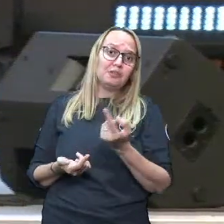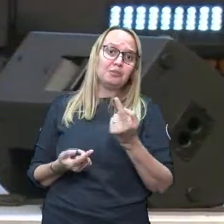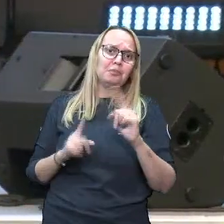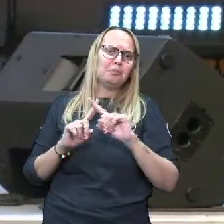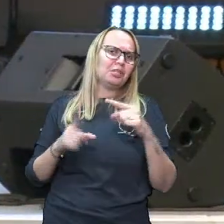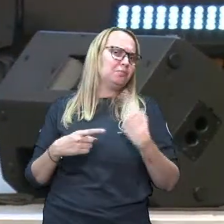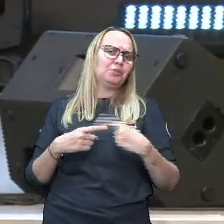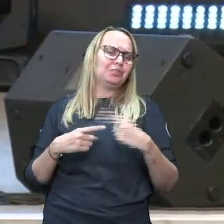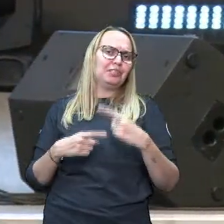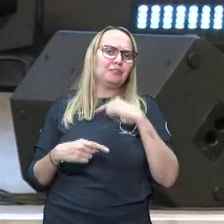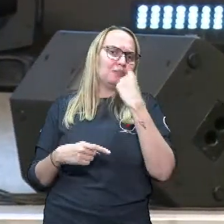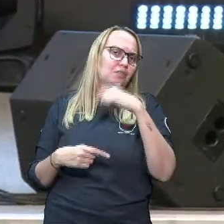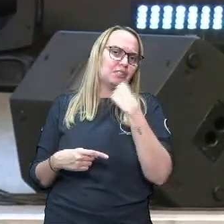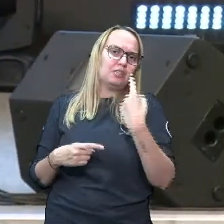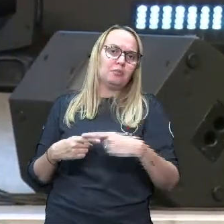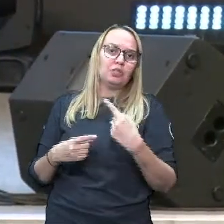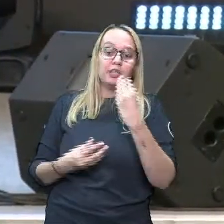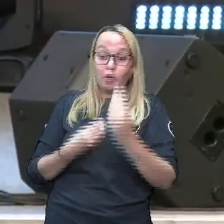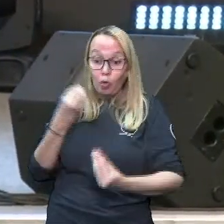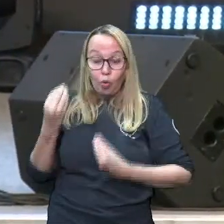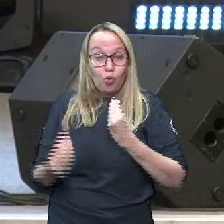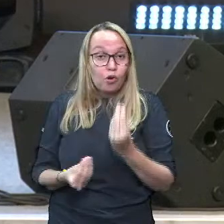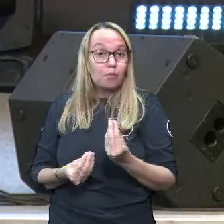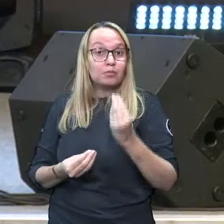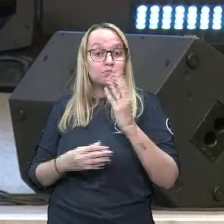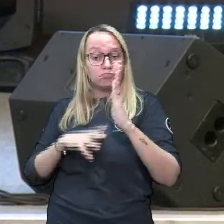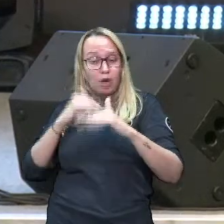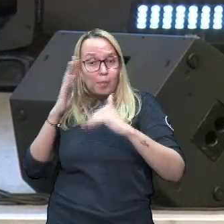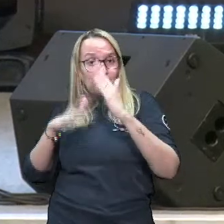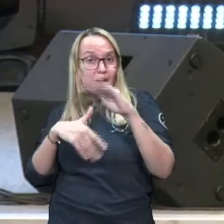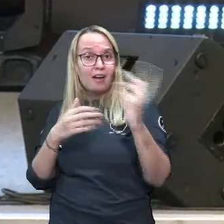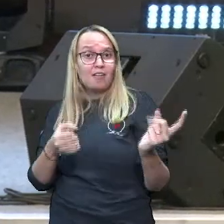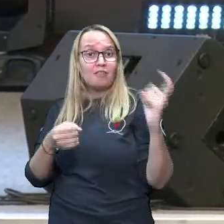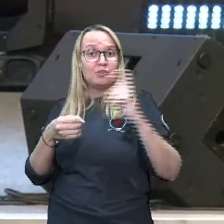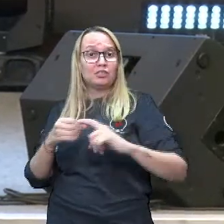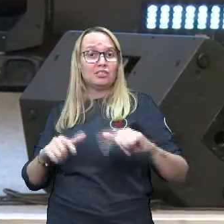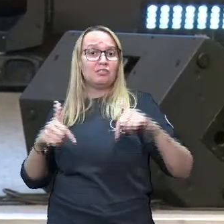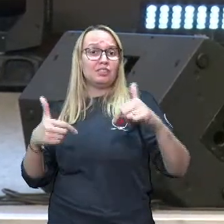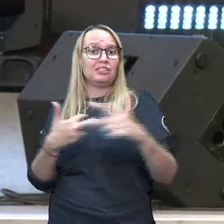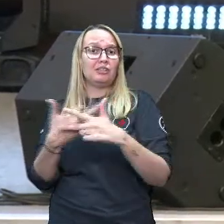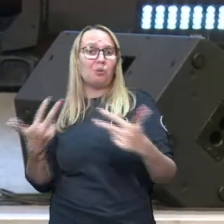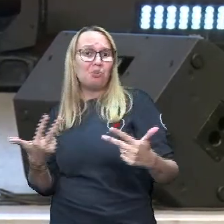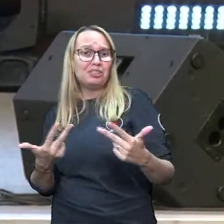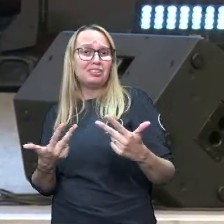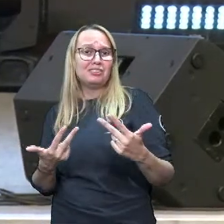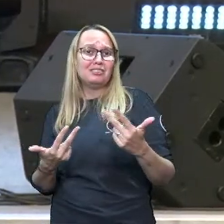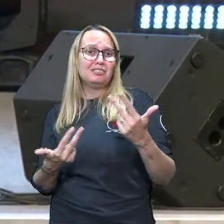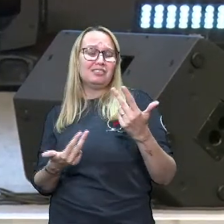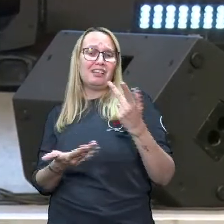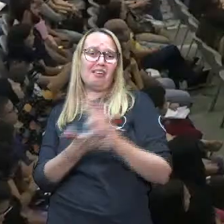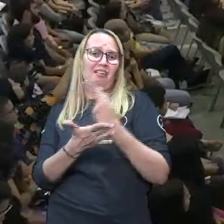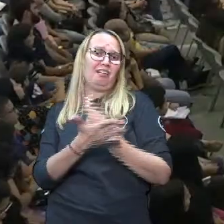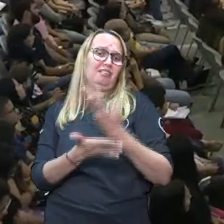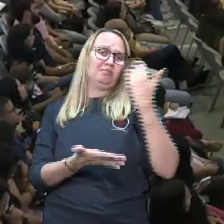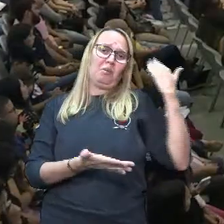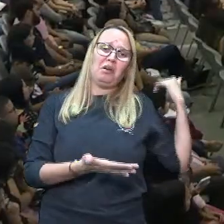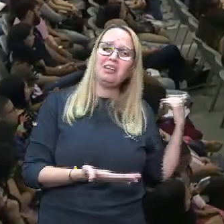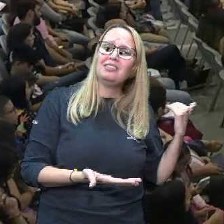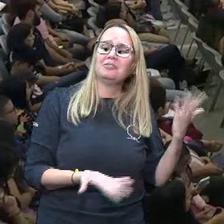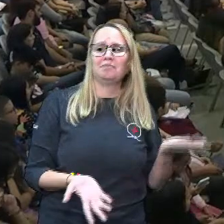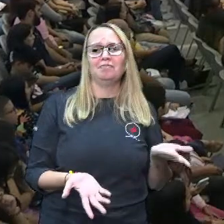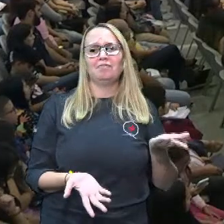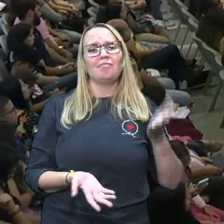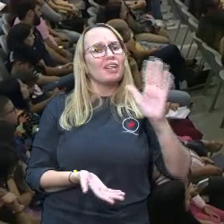pegou, porque não tem como ser bem sucedido voltando a fazer aquilo que você já venceu. Ei,